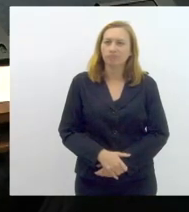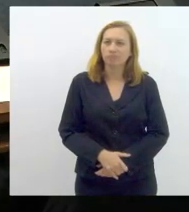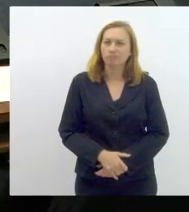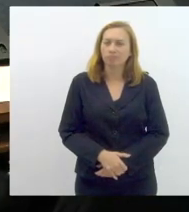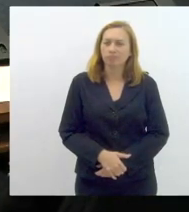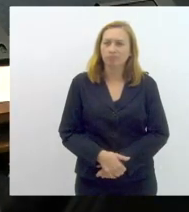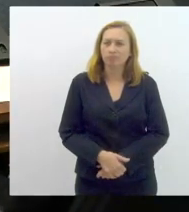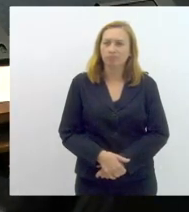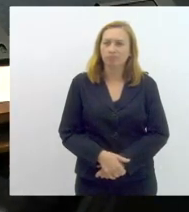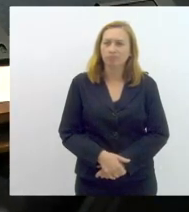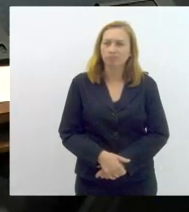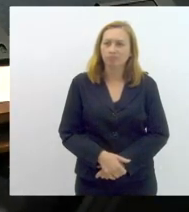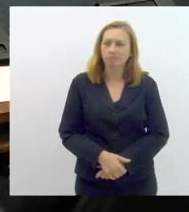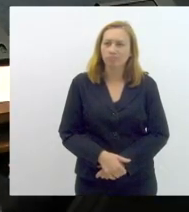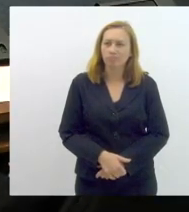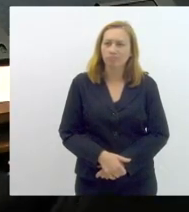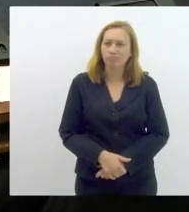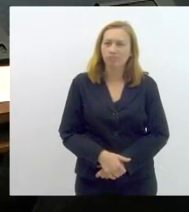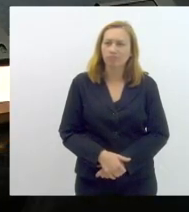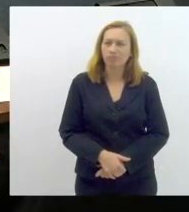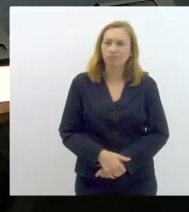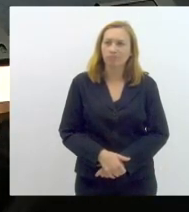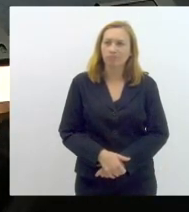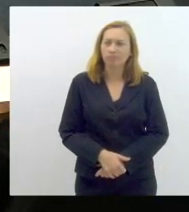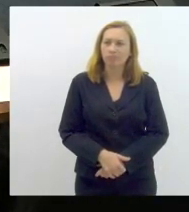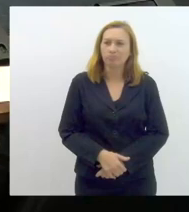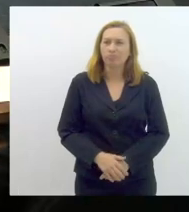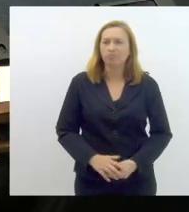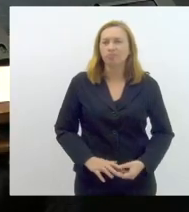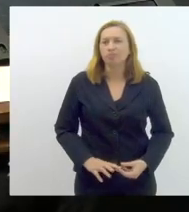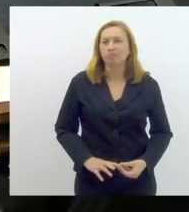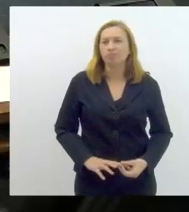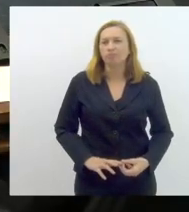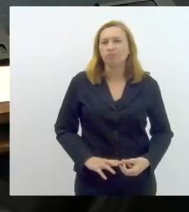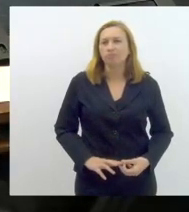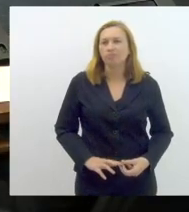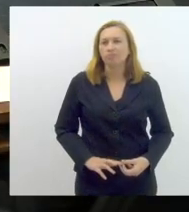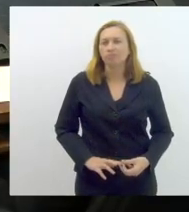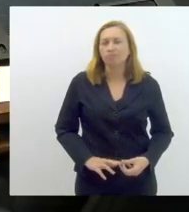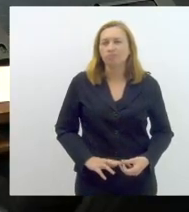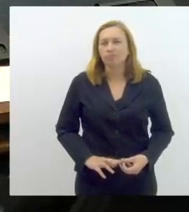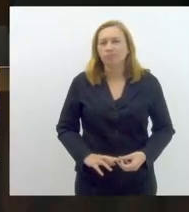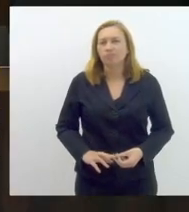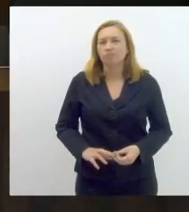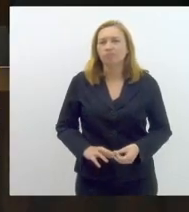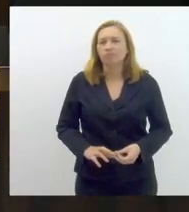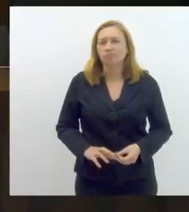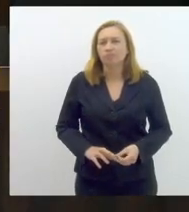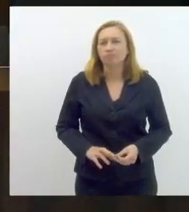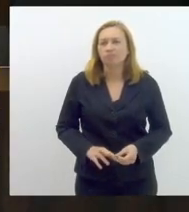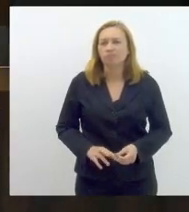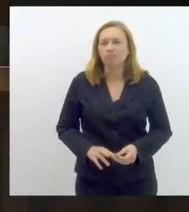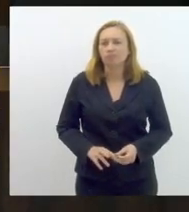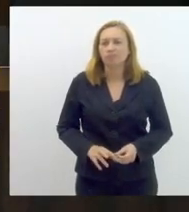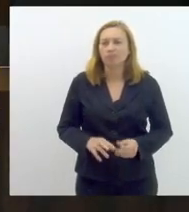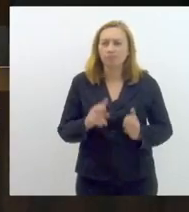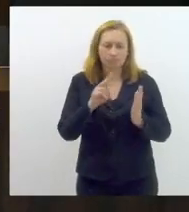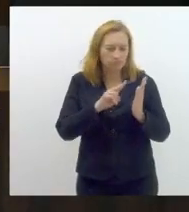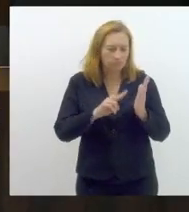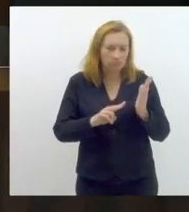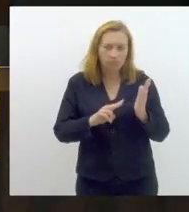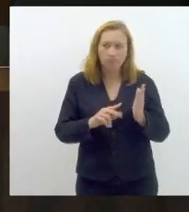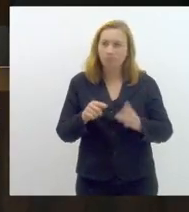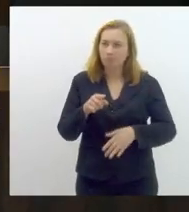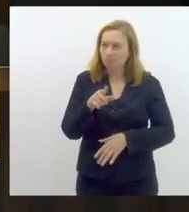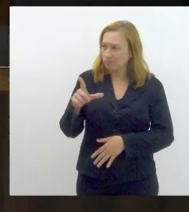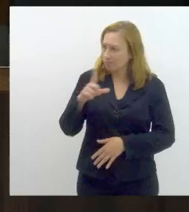É, enquanto a Gabriela irá ler o discurso, vocês